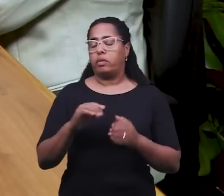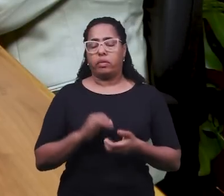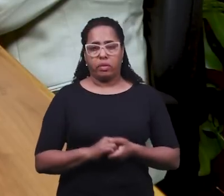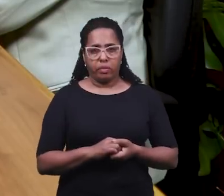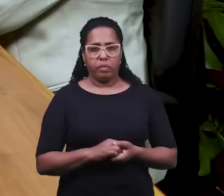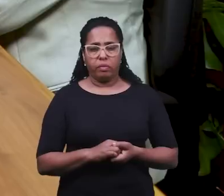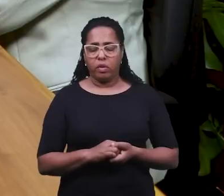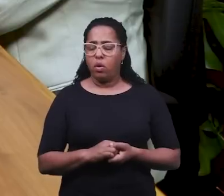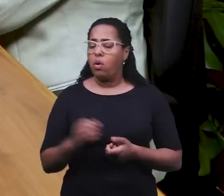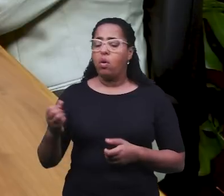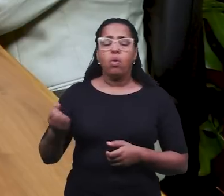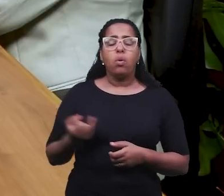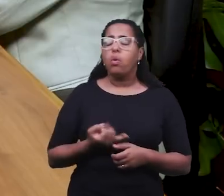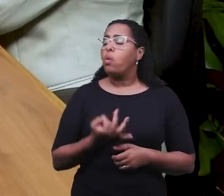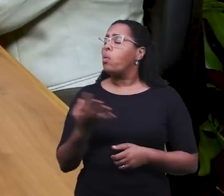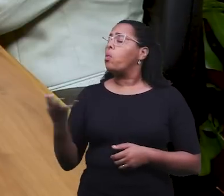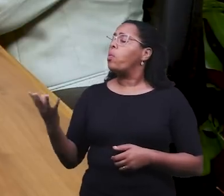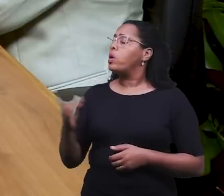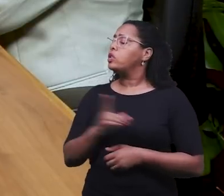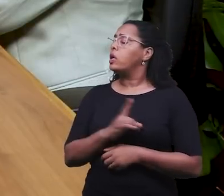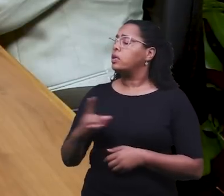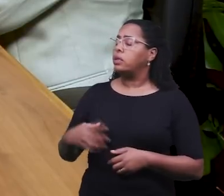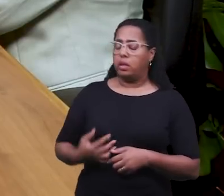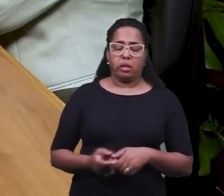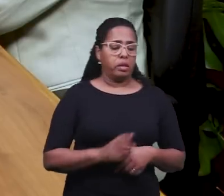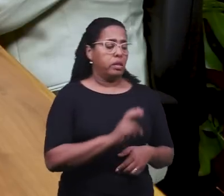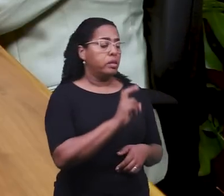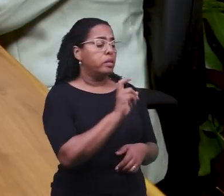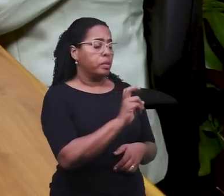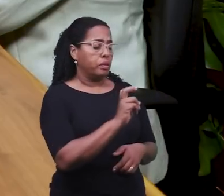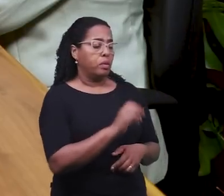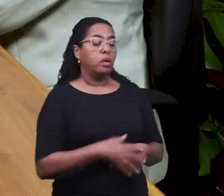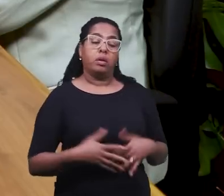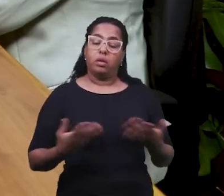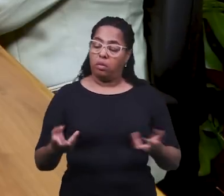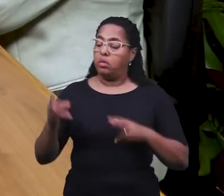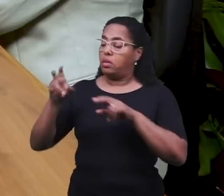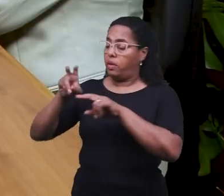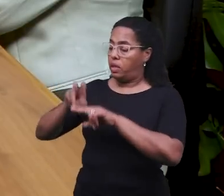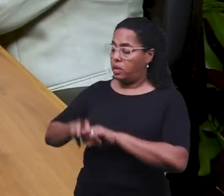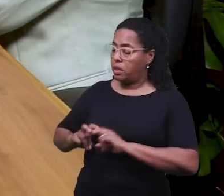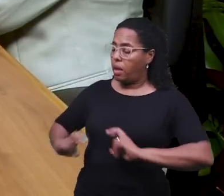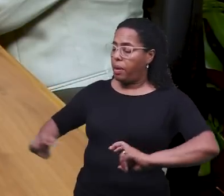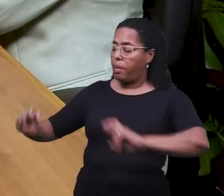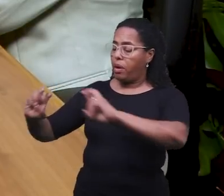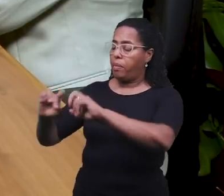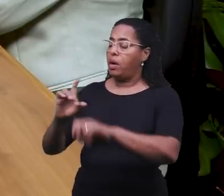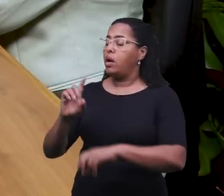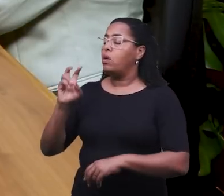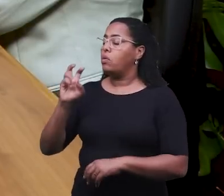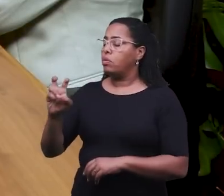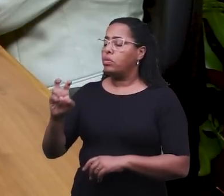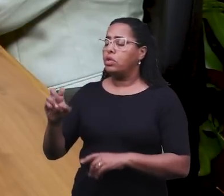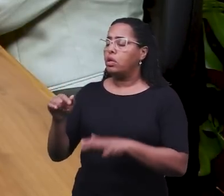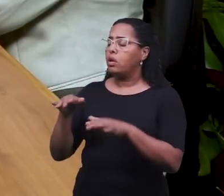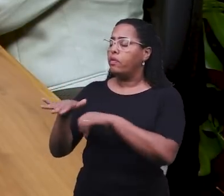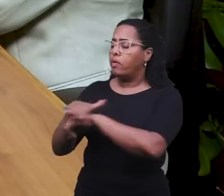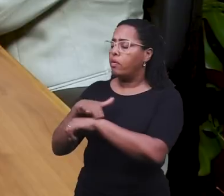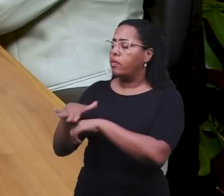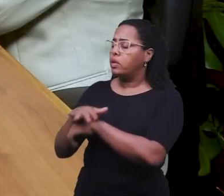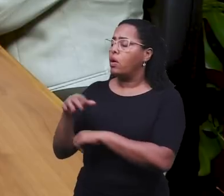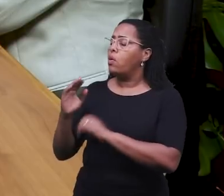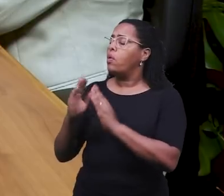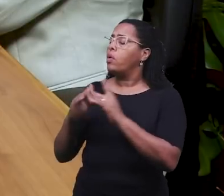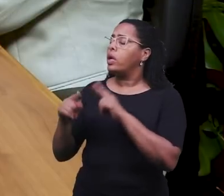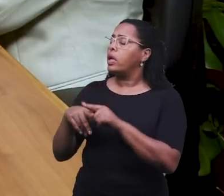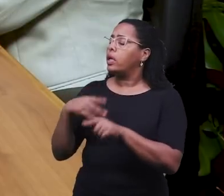Então, você tem quantos diáconos? Ah, mas tem 5. Perfeito, vai sentar com 5 e vai conversar com eles qual a necessidade